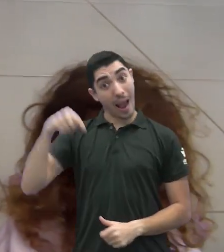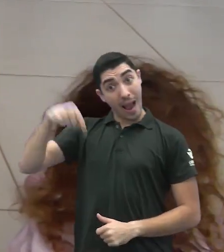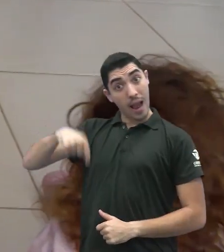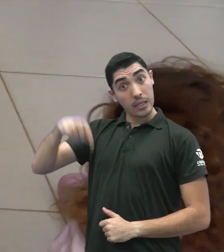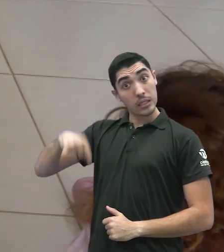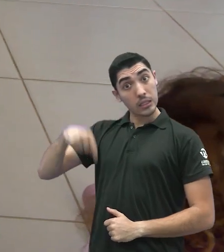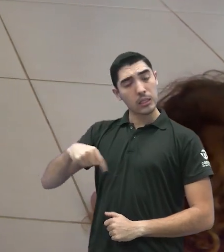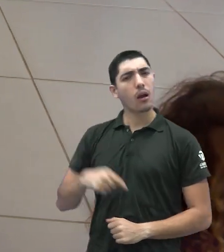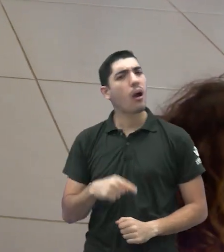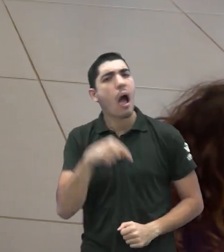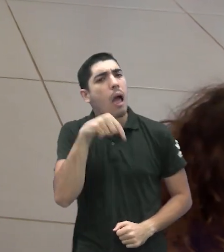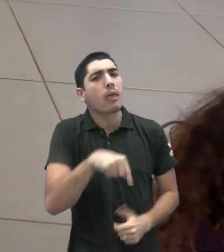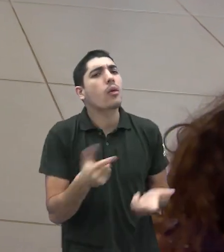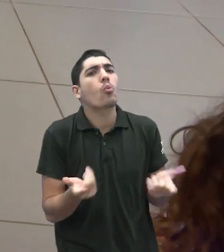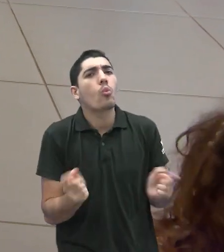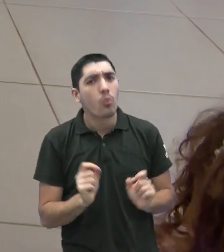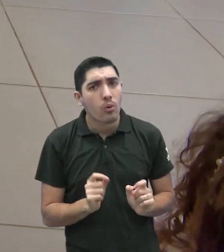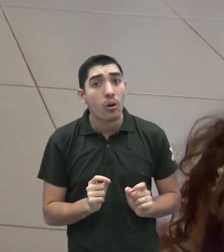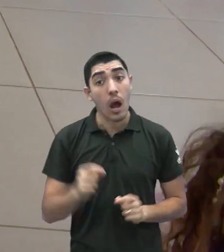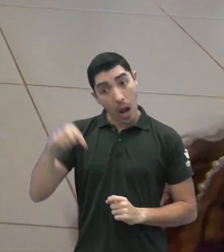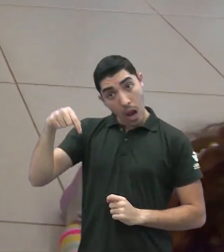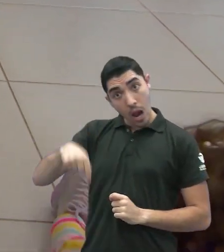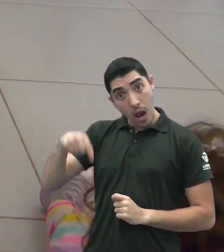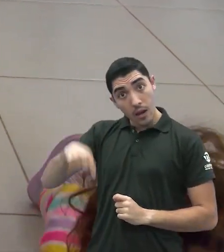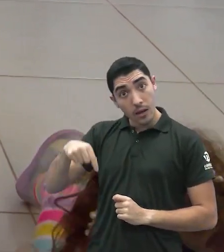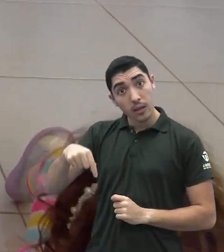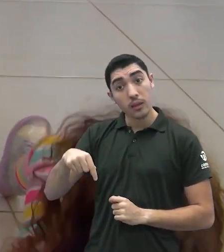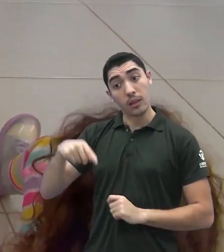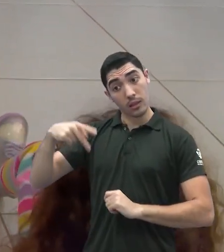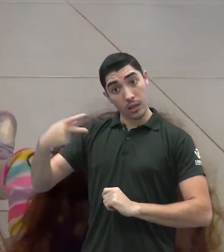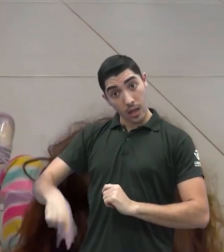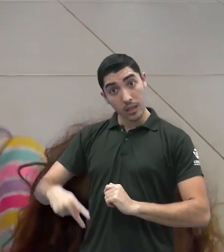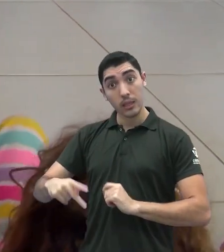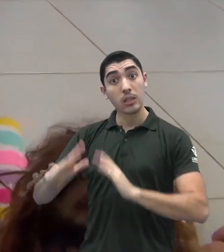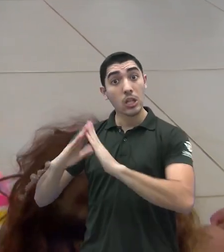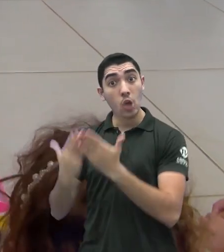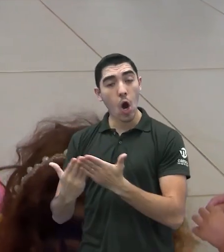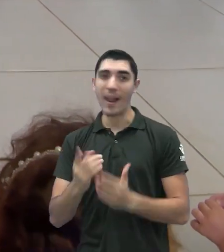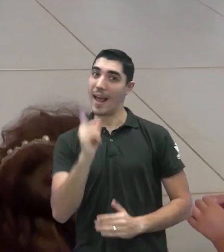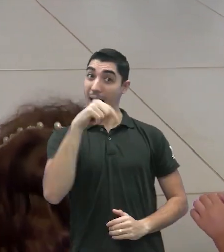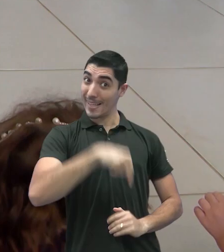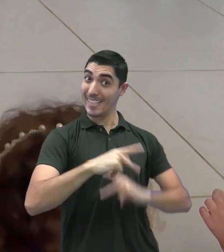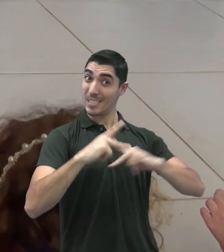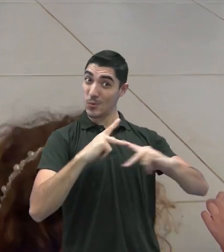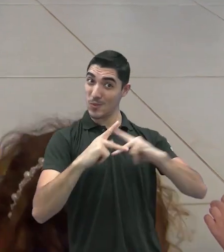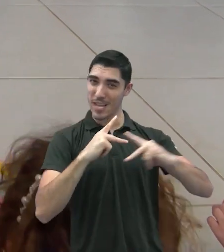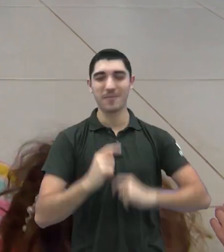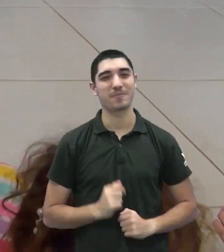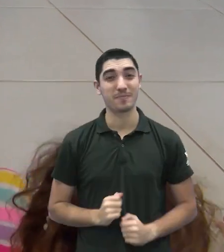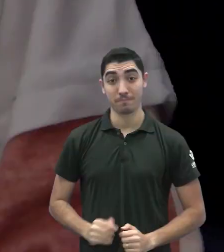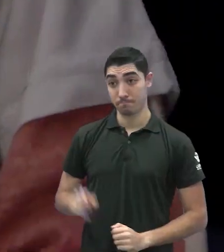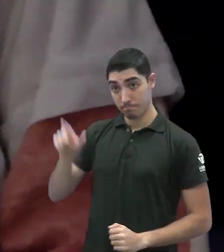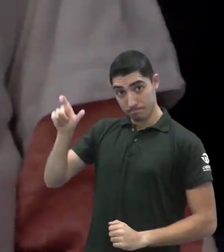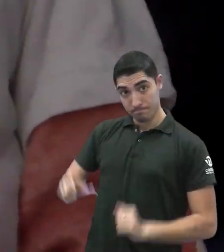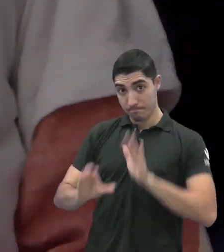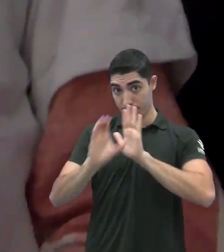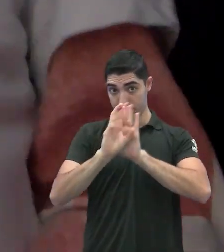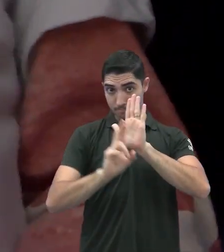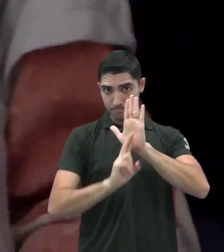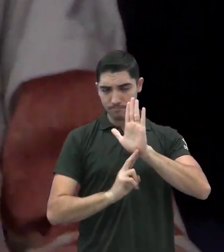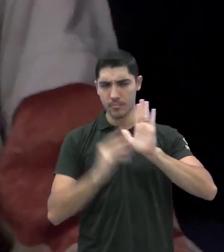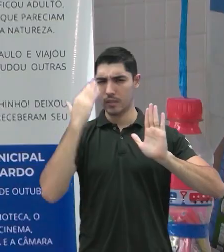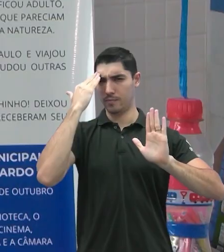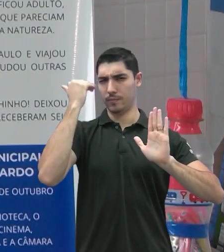escreveu, né? Onde ele nasceu? Aqui. Aqui onde? Aqui na nossa cidade.